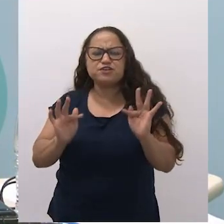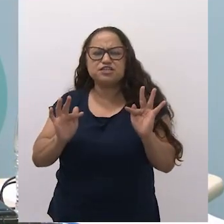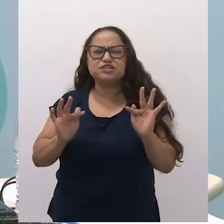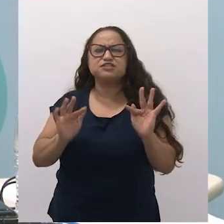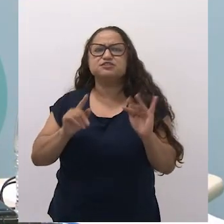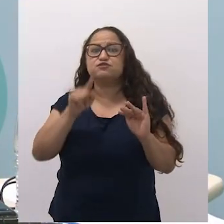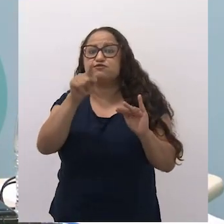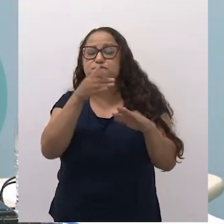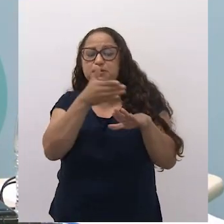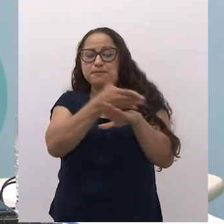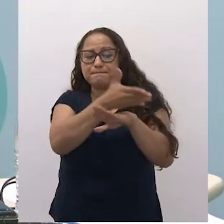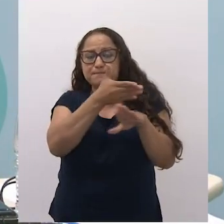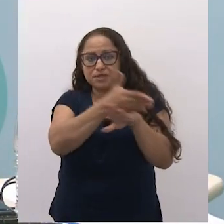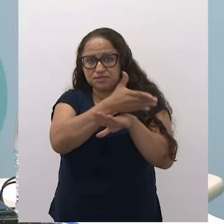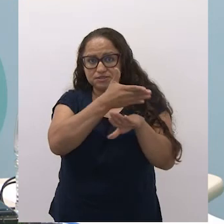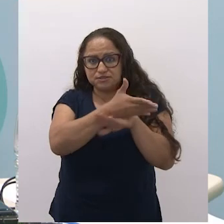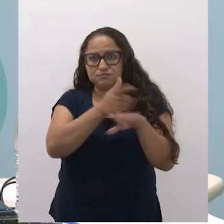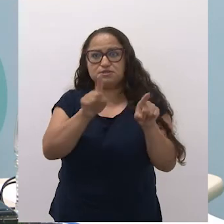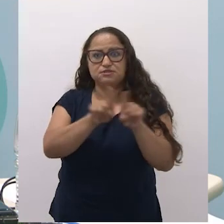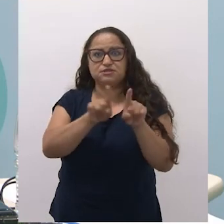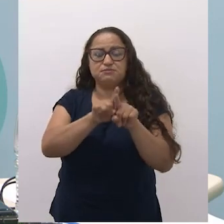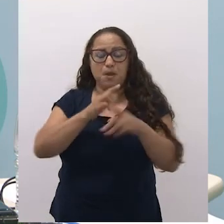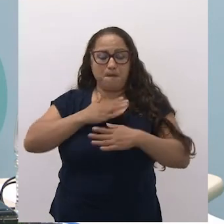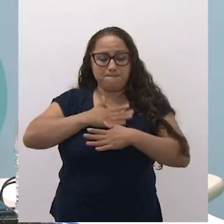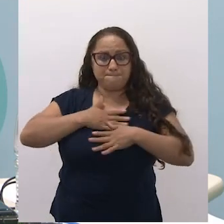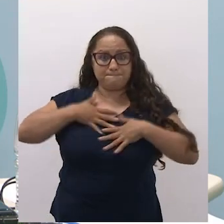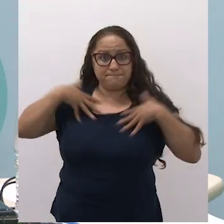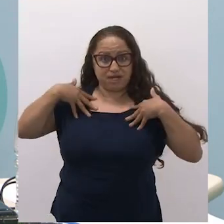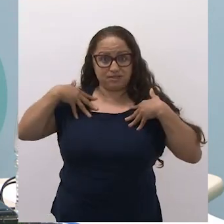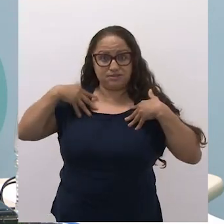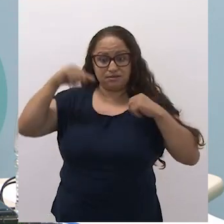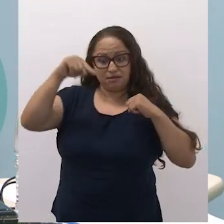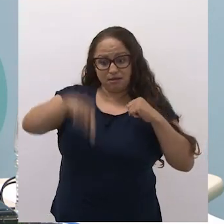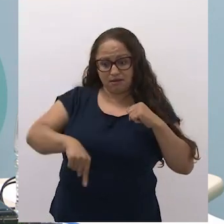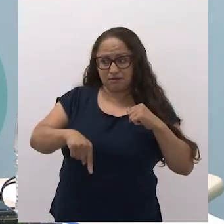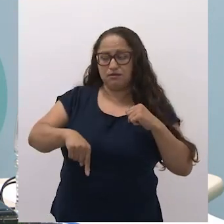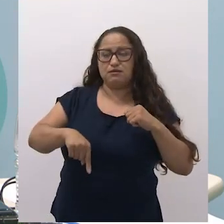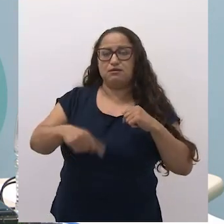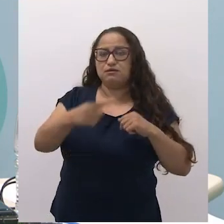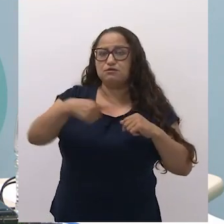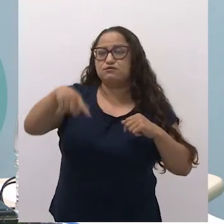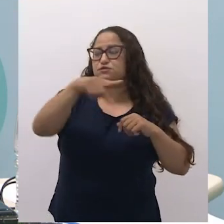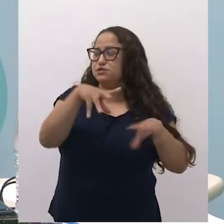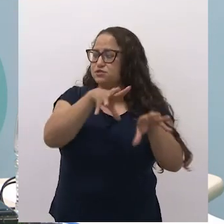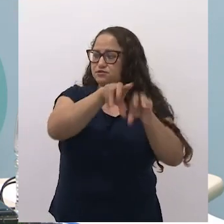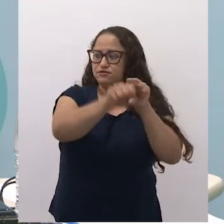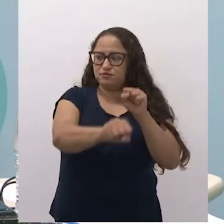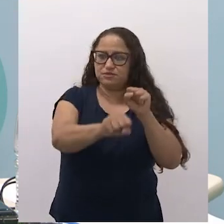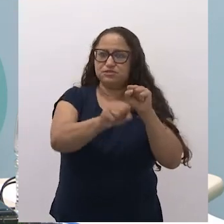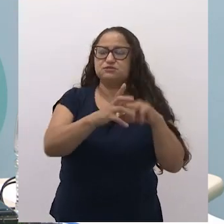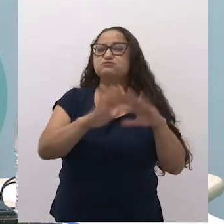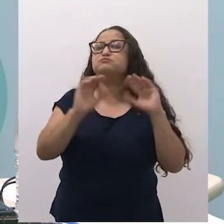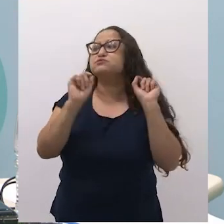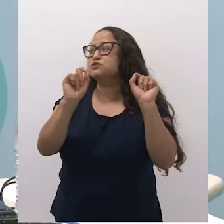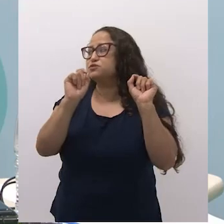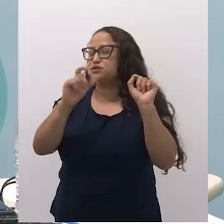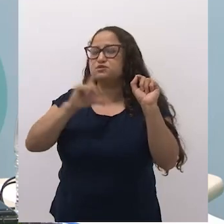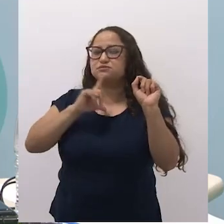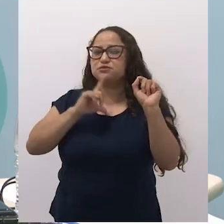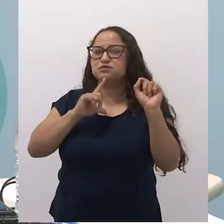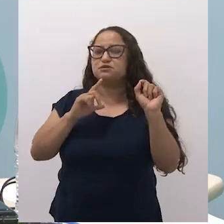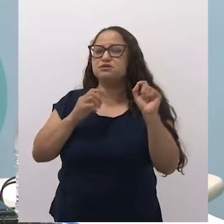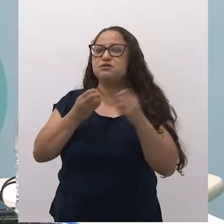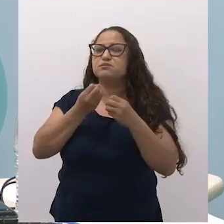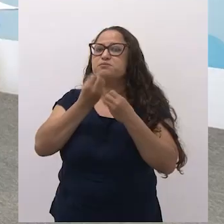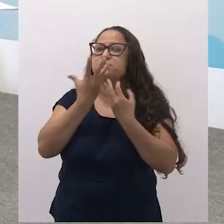vocês participam, dizer que foi um prazer estar com vocês nessa formação e desejar a todos